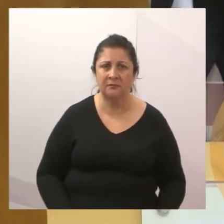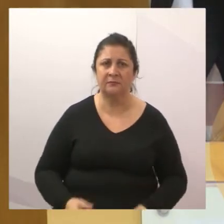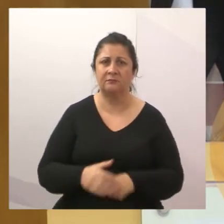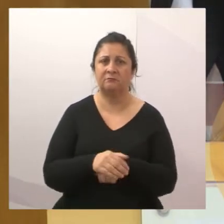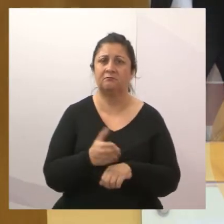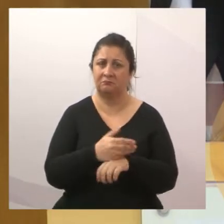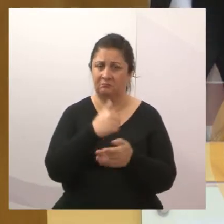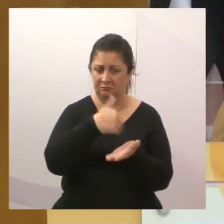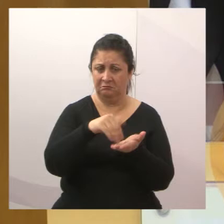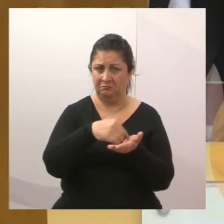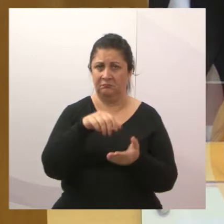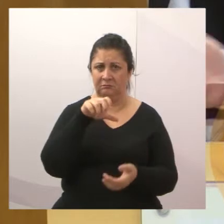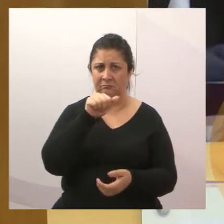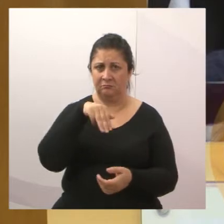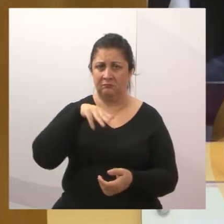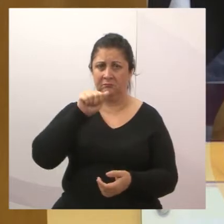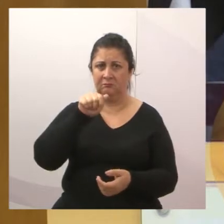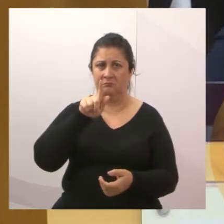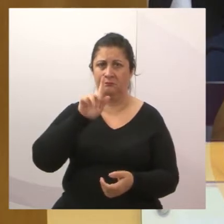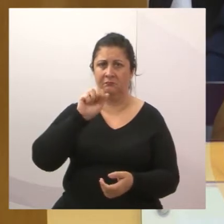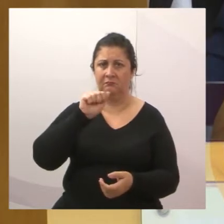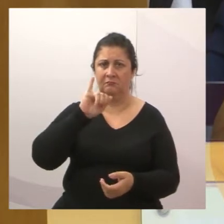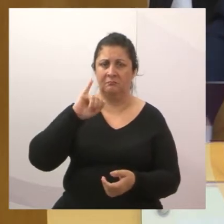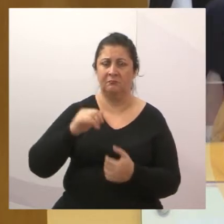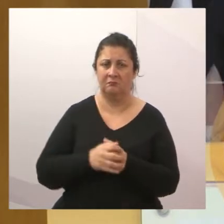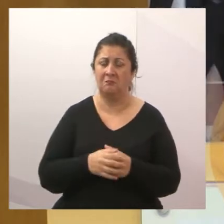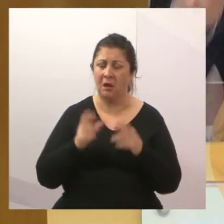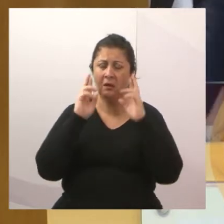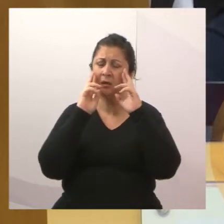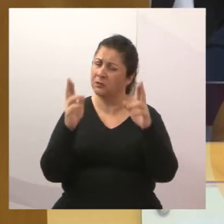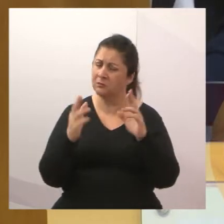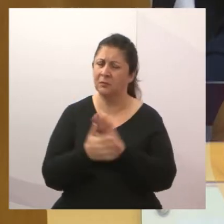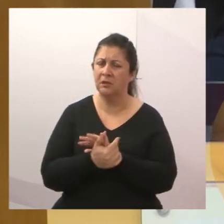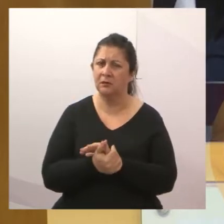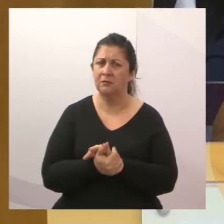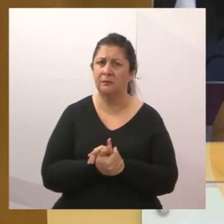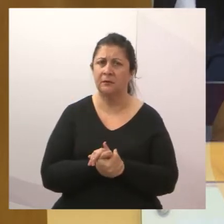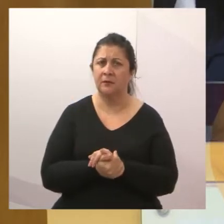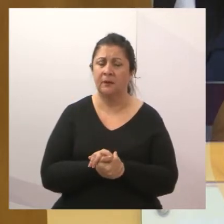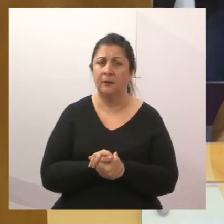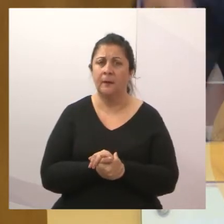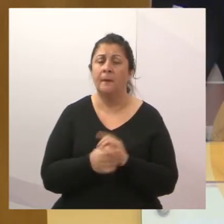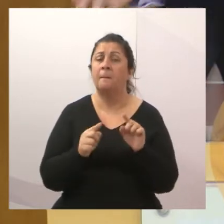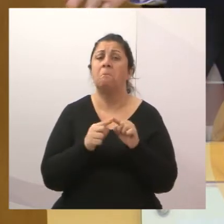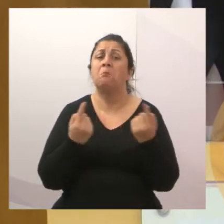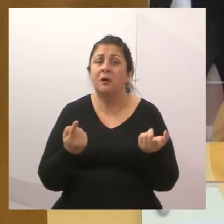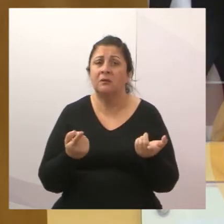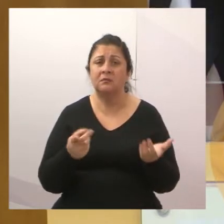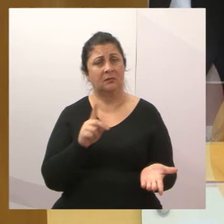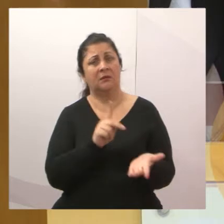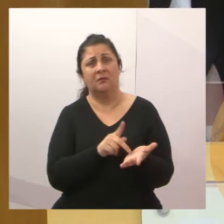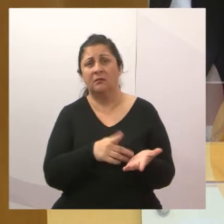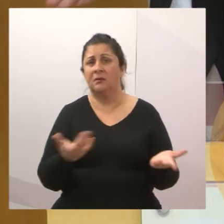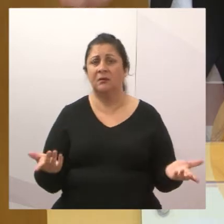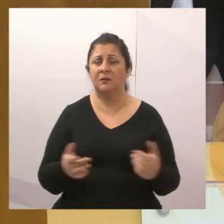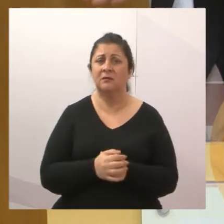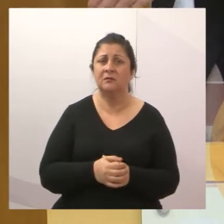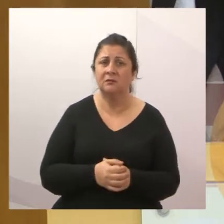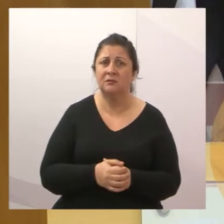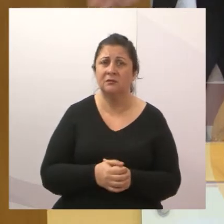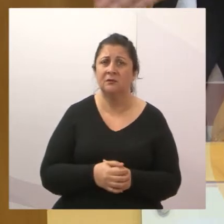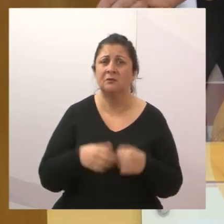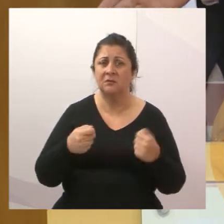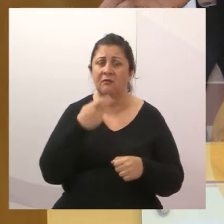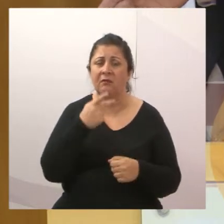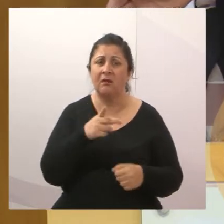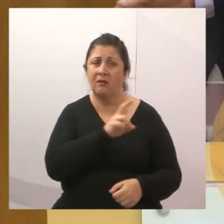o secretário Amagai, do qual eu respeito pela sua história na cidade, mas é verdade, eu tenho que concordar com o ex-vereador